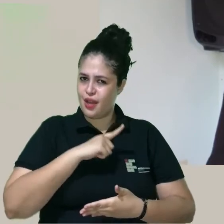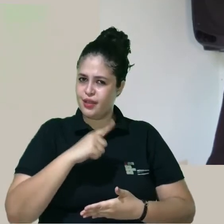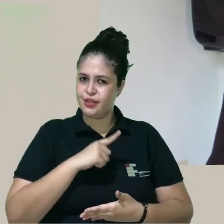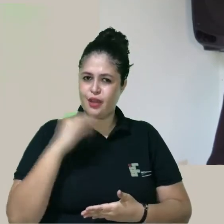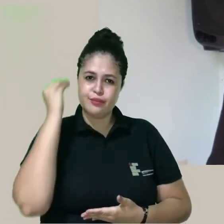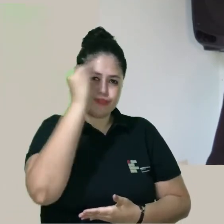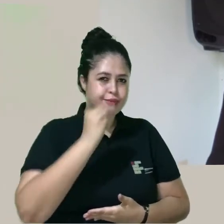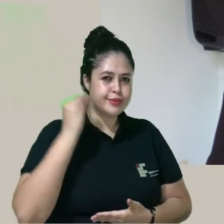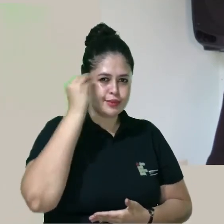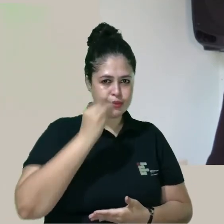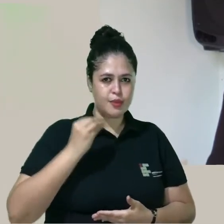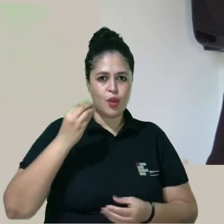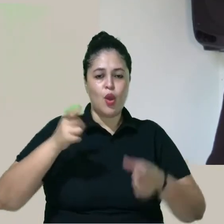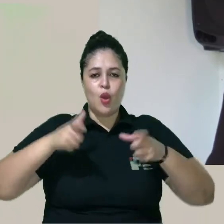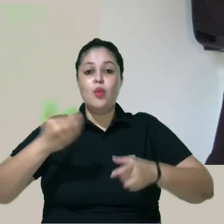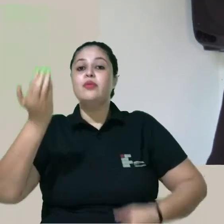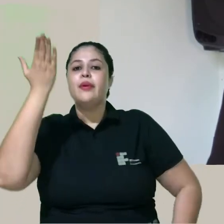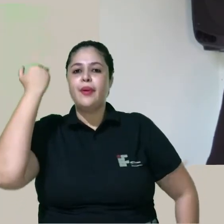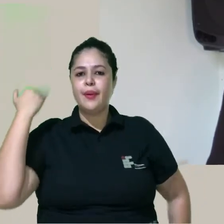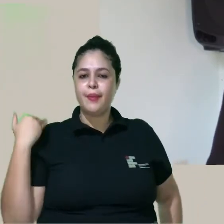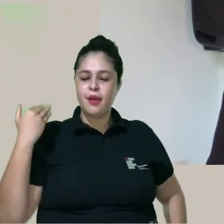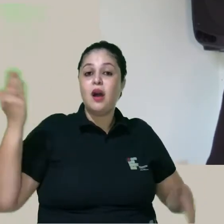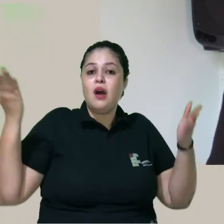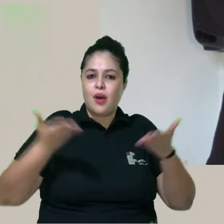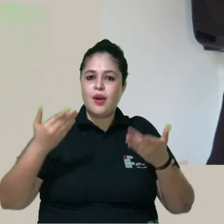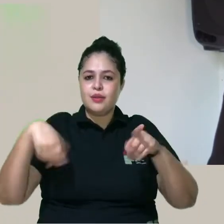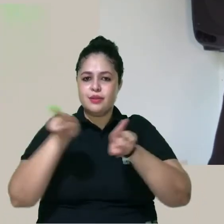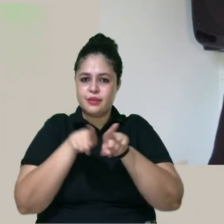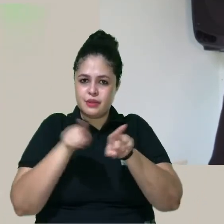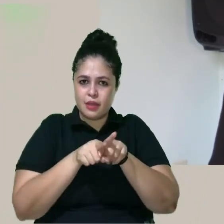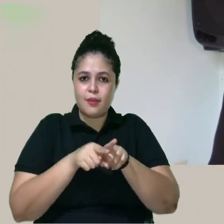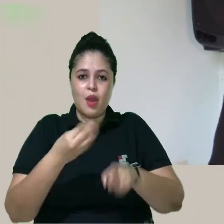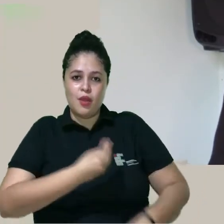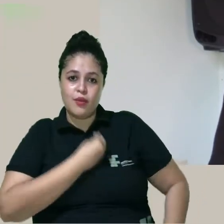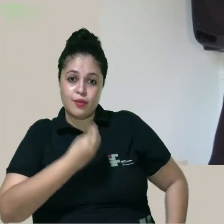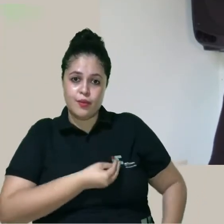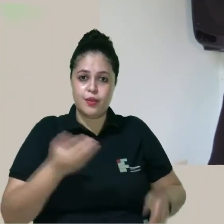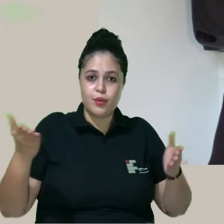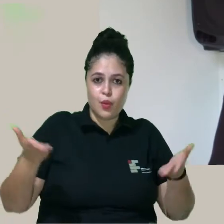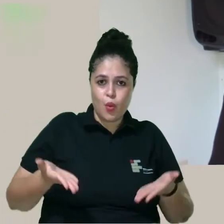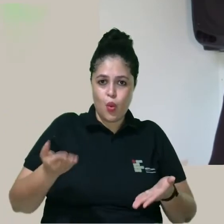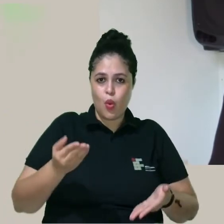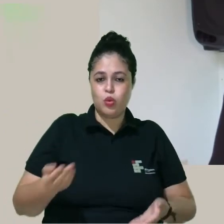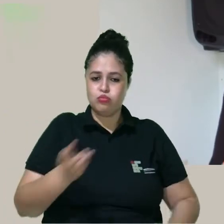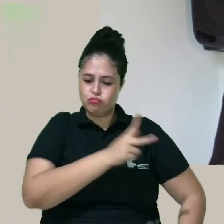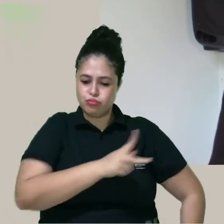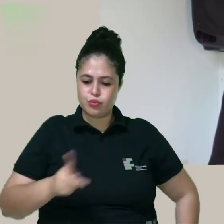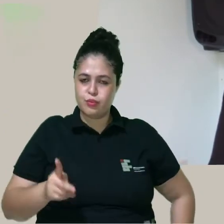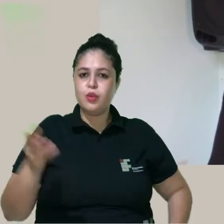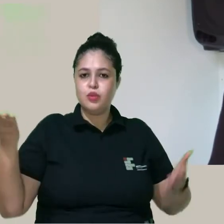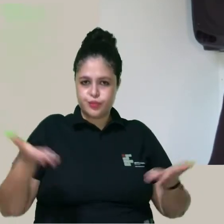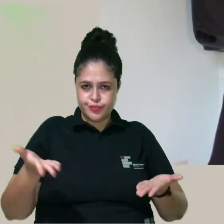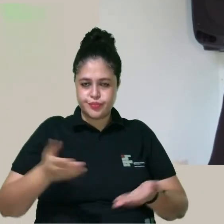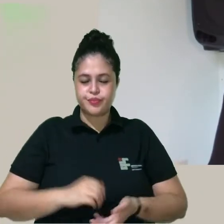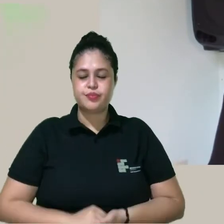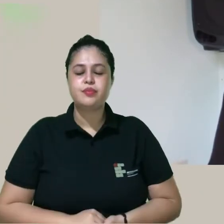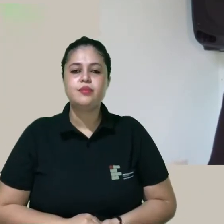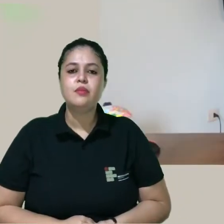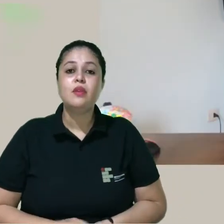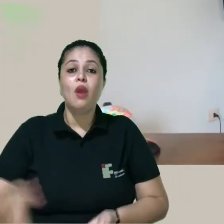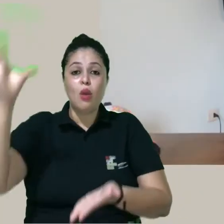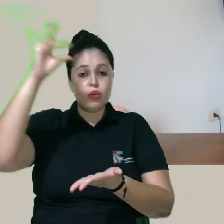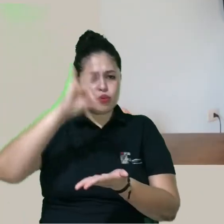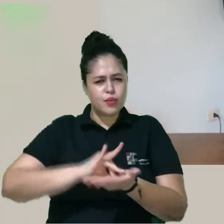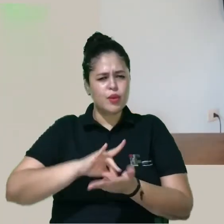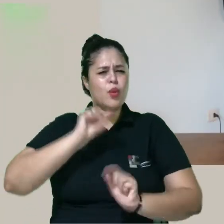nós experienciamos no passado recente e que nós estamos experienciando atualmente.